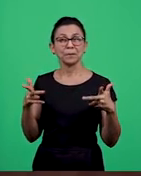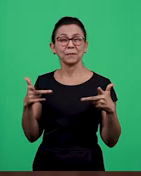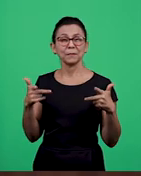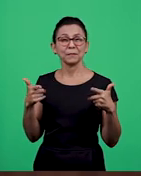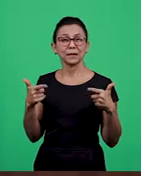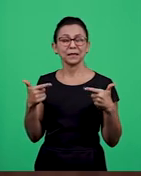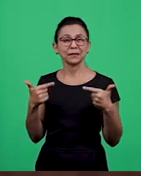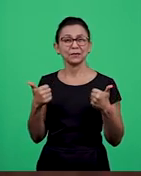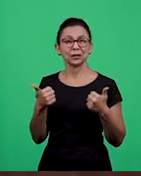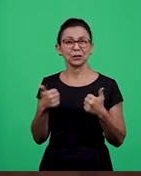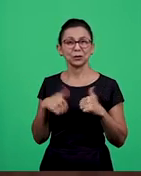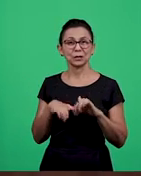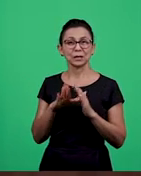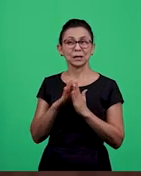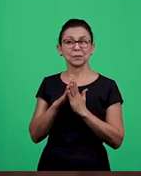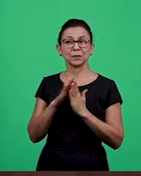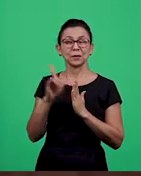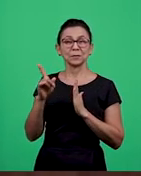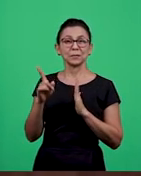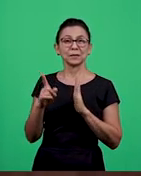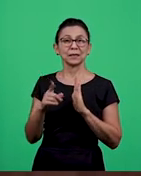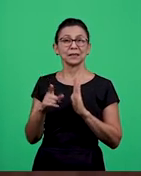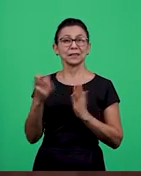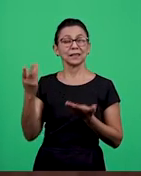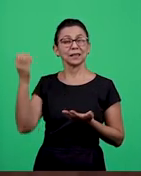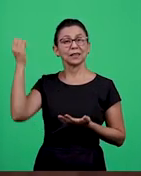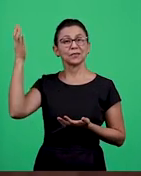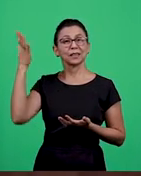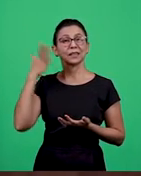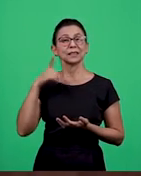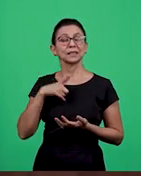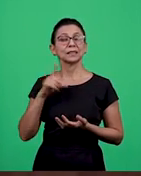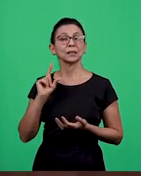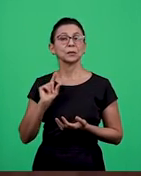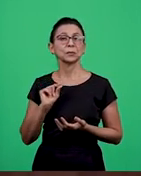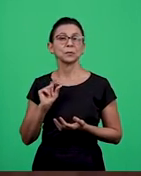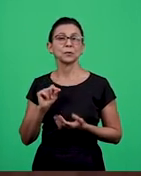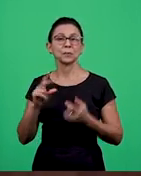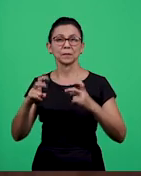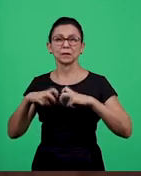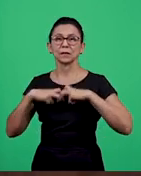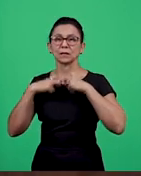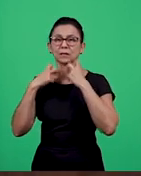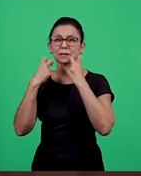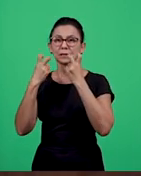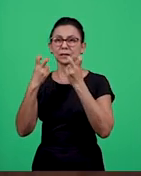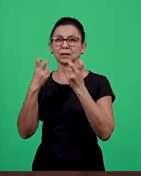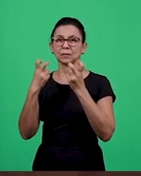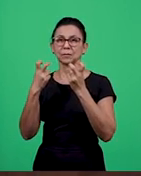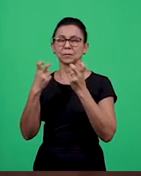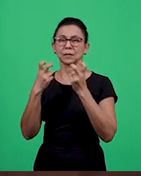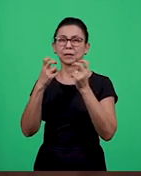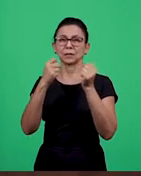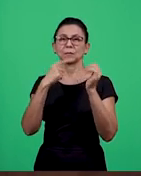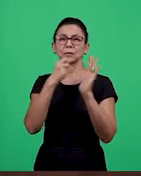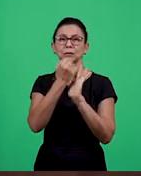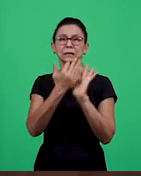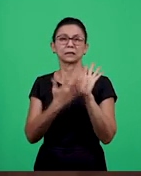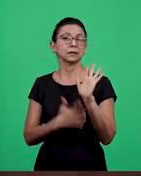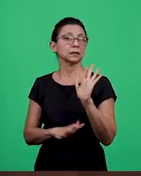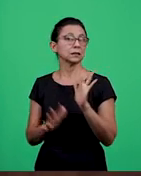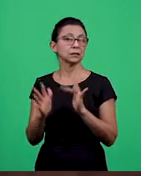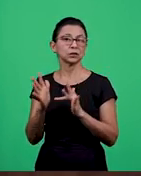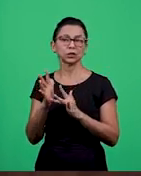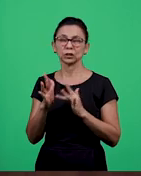que nós encontramos na palavra de Deus, na palavra revelada, que é o clamor pelo sangue